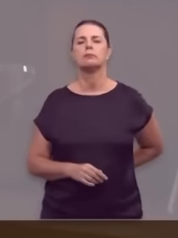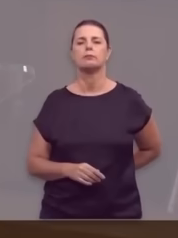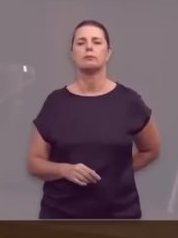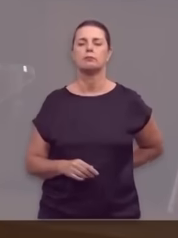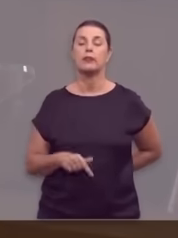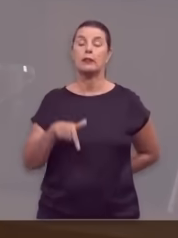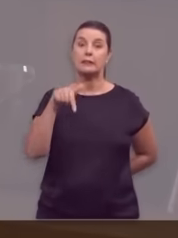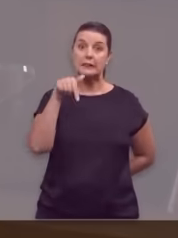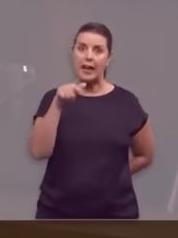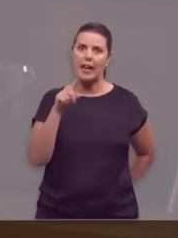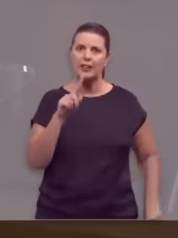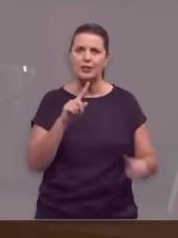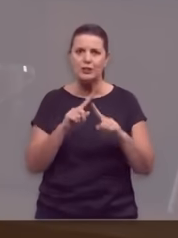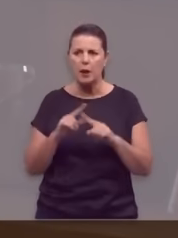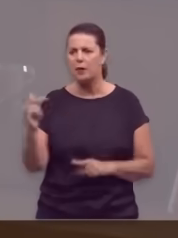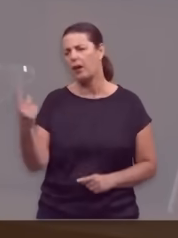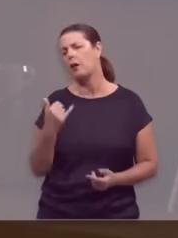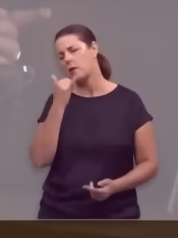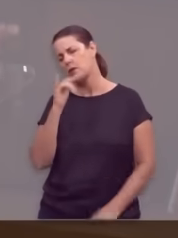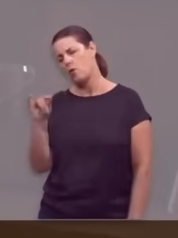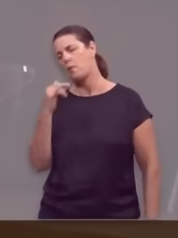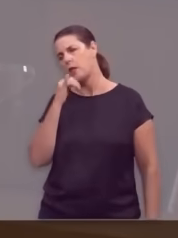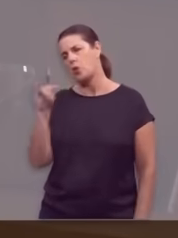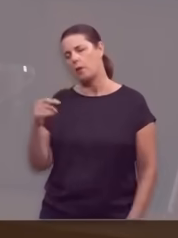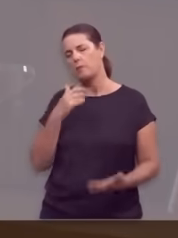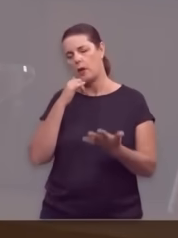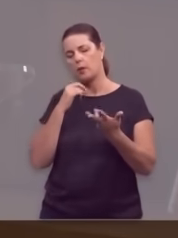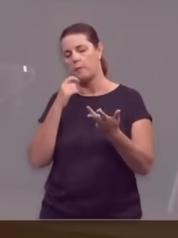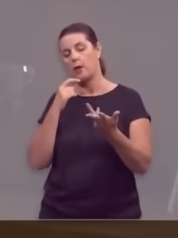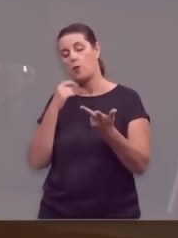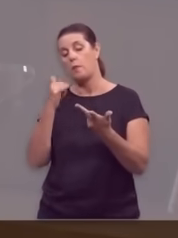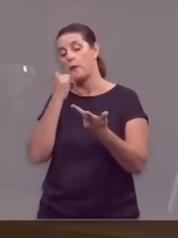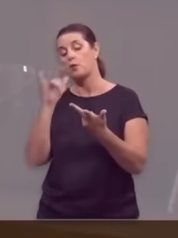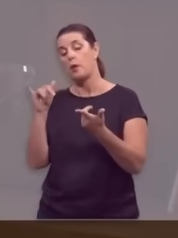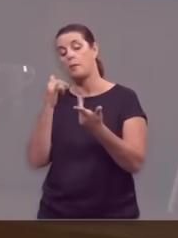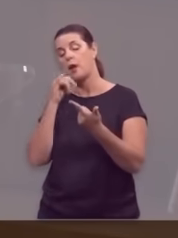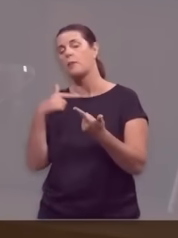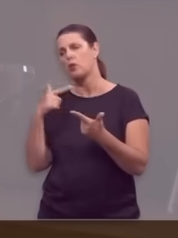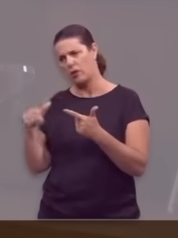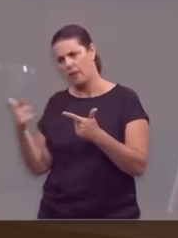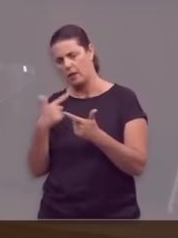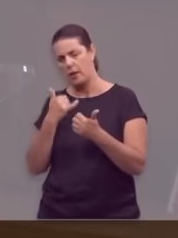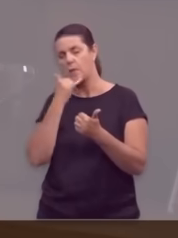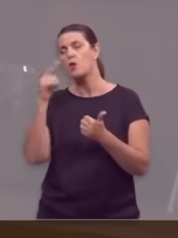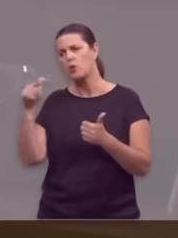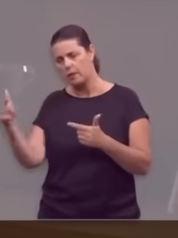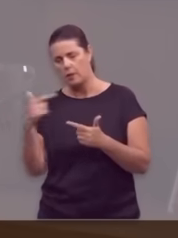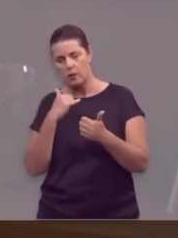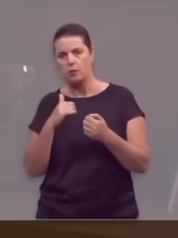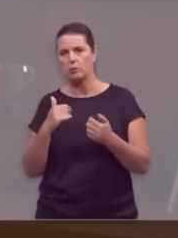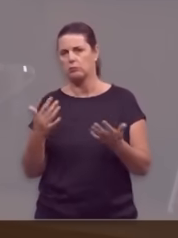E 7 vezes ir pedir perdão. Me perdoe, ó, me perdoe. Ó, me perdoe de novo. Ah, me perdoe outra vez.